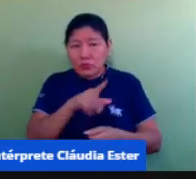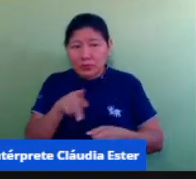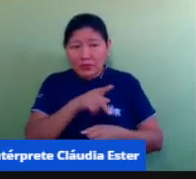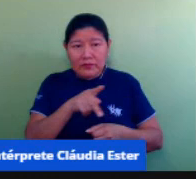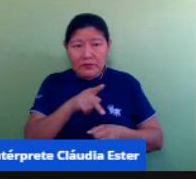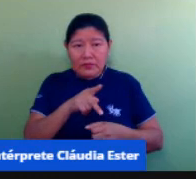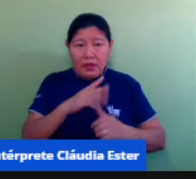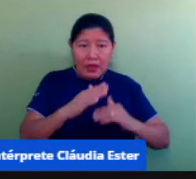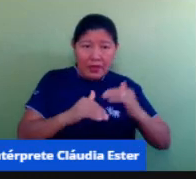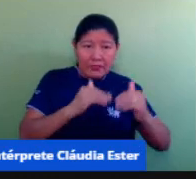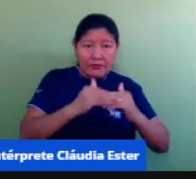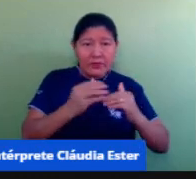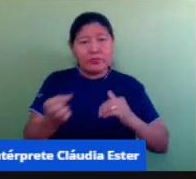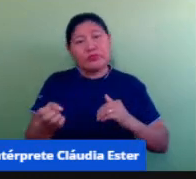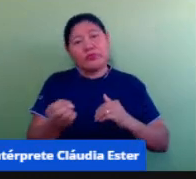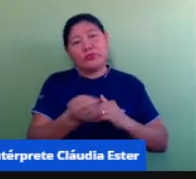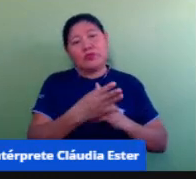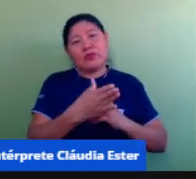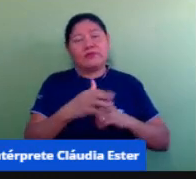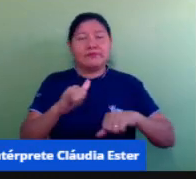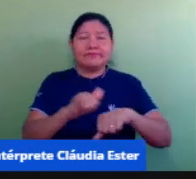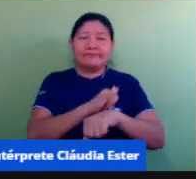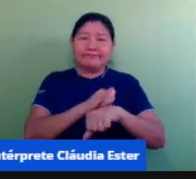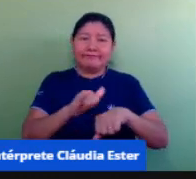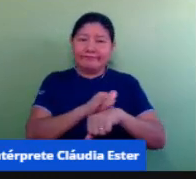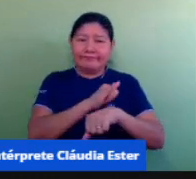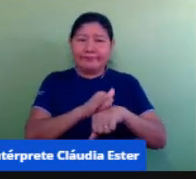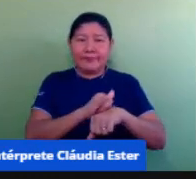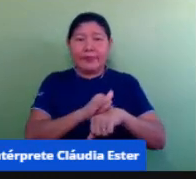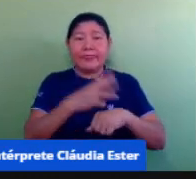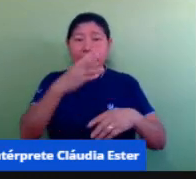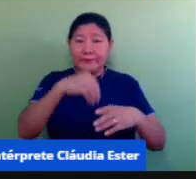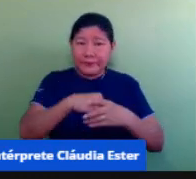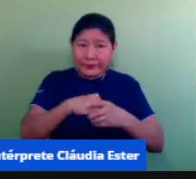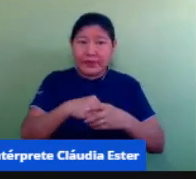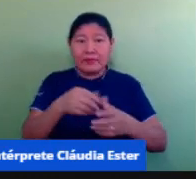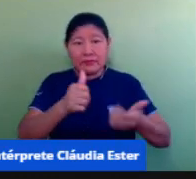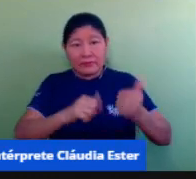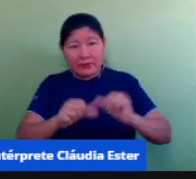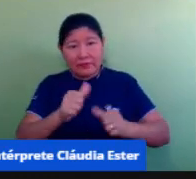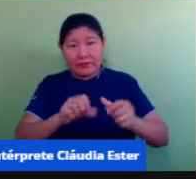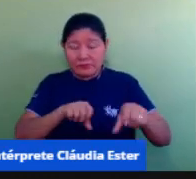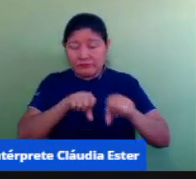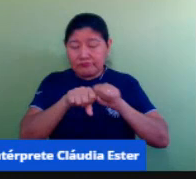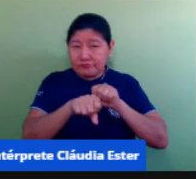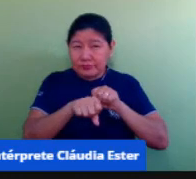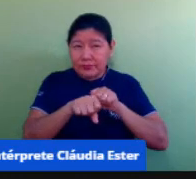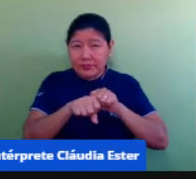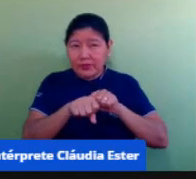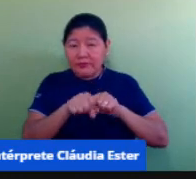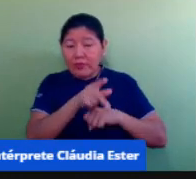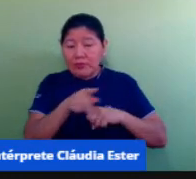desenvolver novas estratégias. Então, dentro da formativa, é possível o professor acompanhar ali